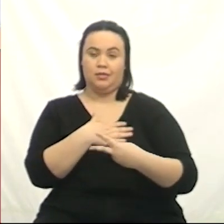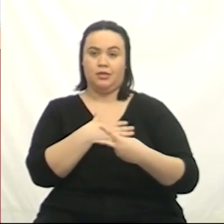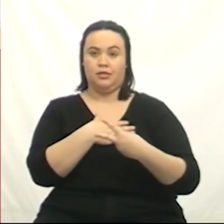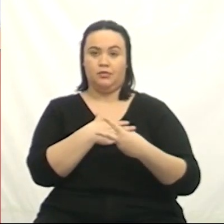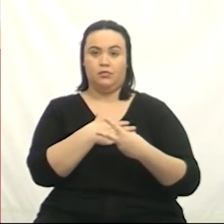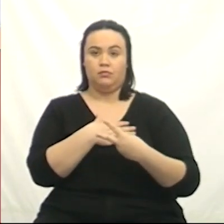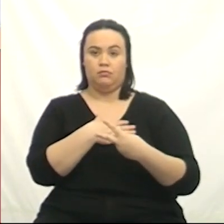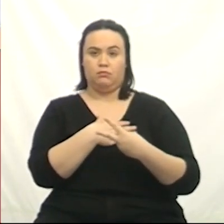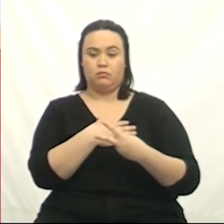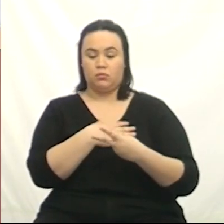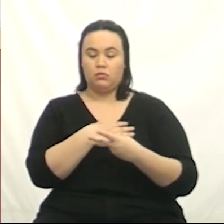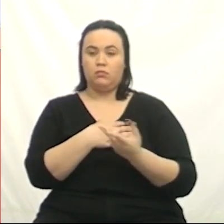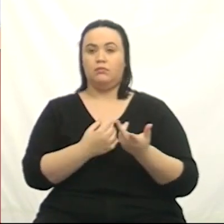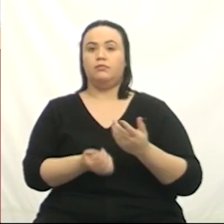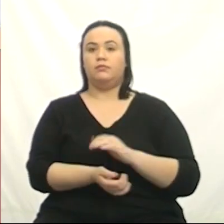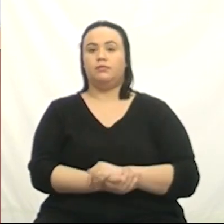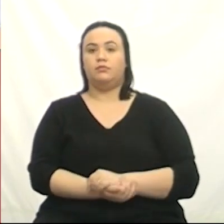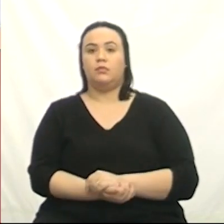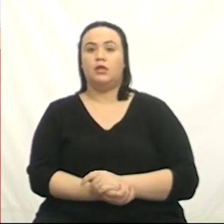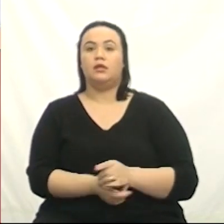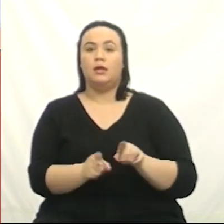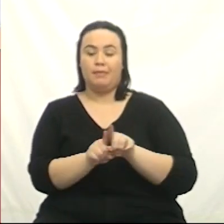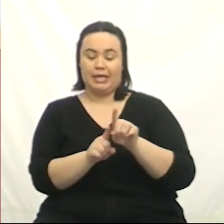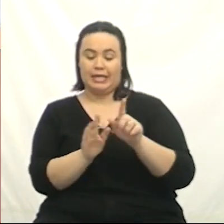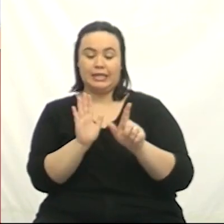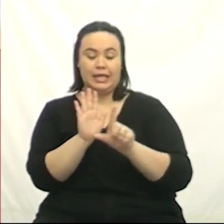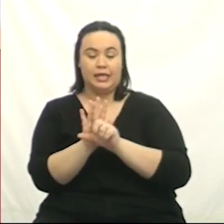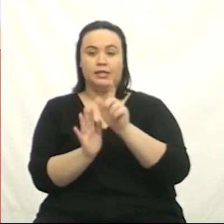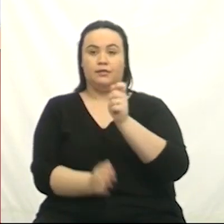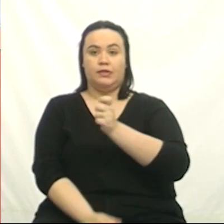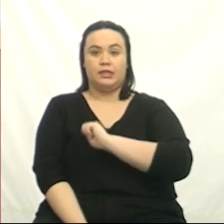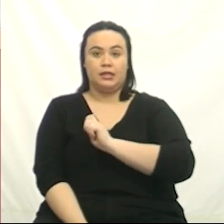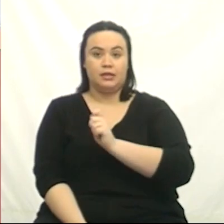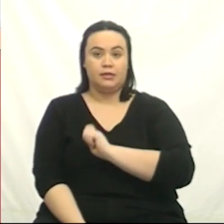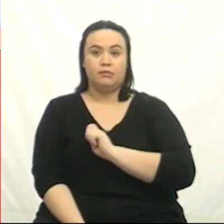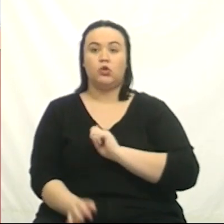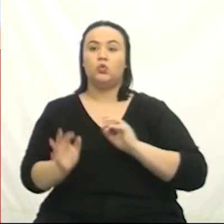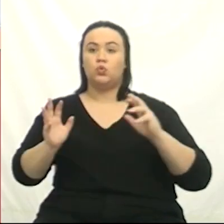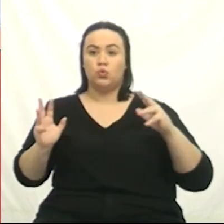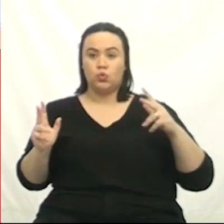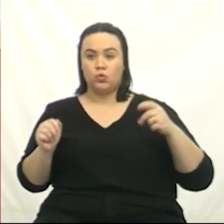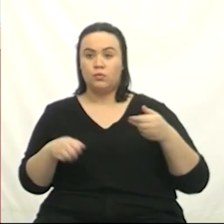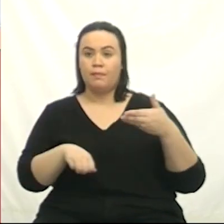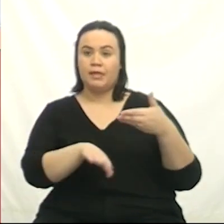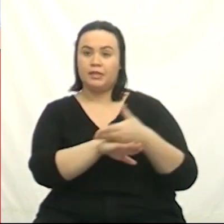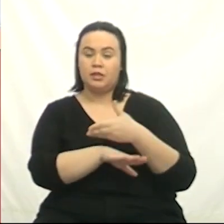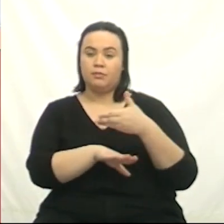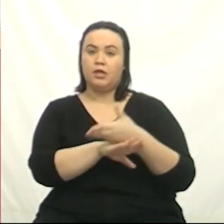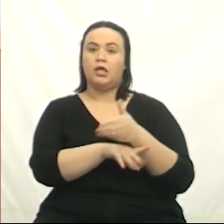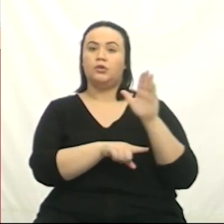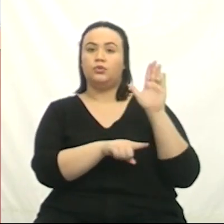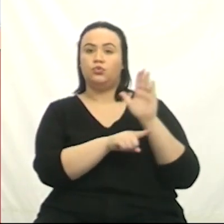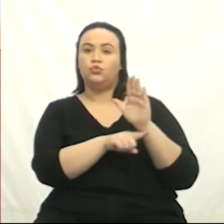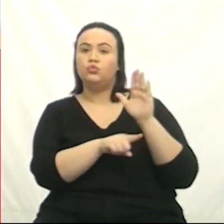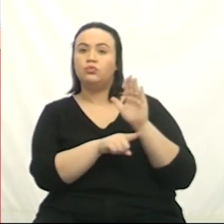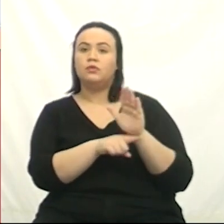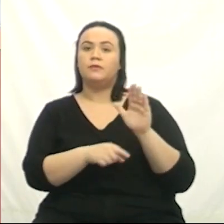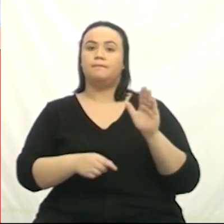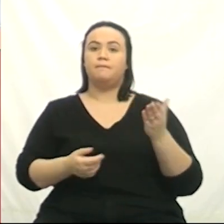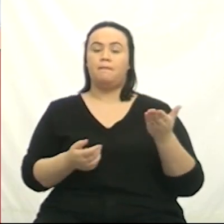fazendo a fiscalização das leis existentes. Então, que todos participem aí, colaborem, fazendo também,